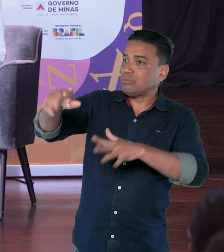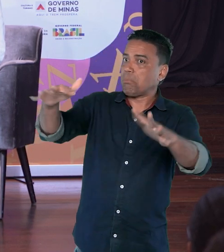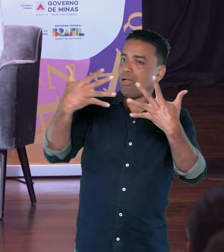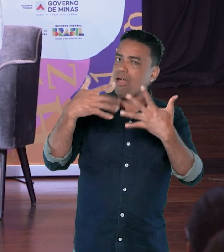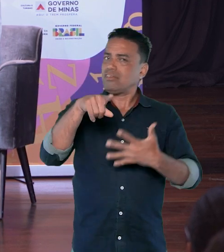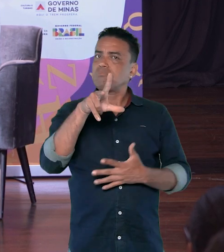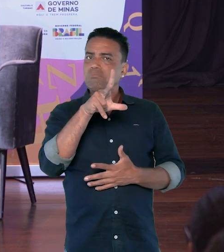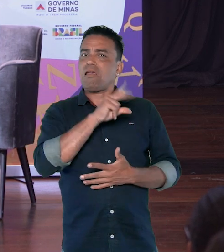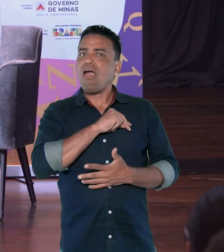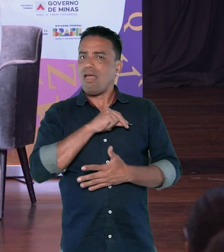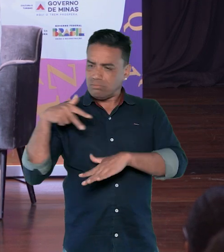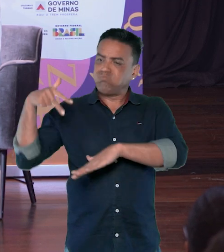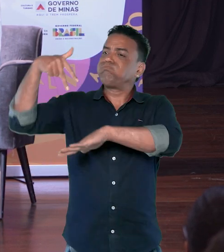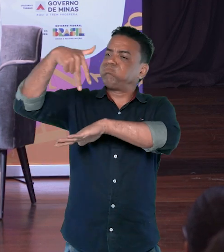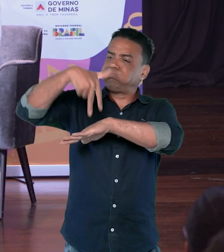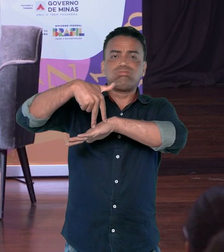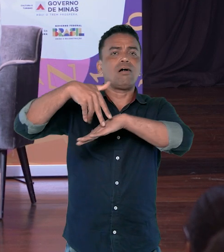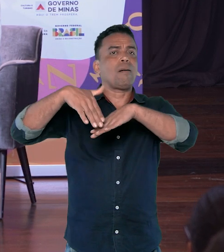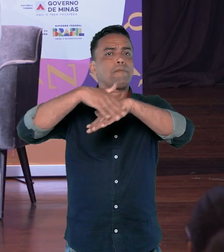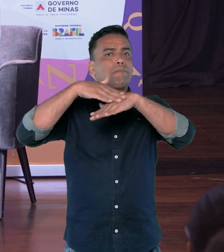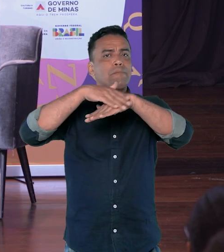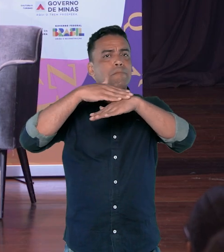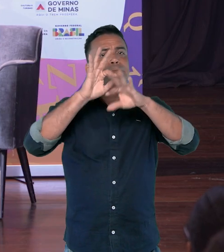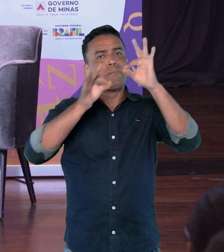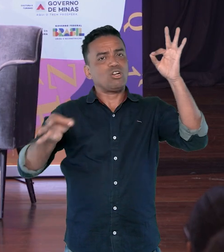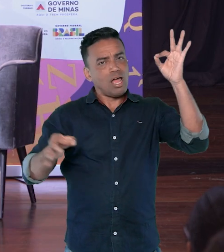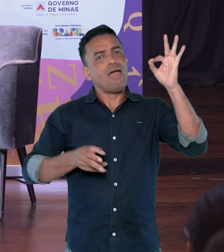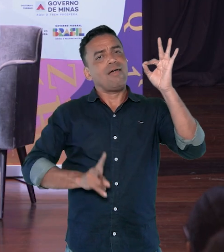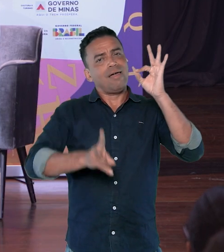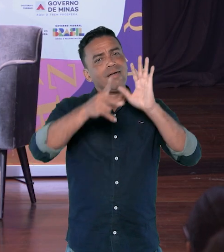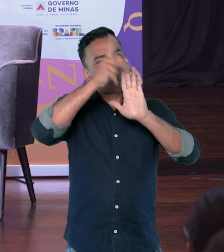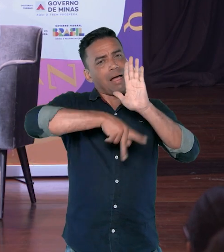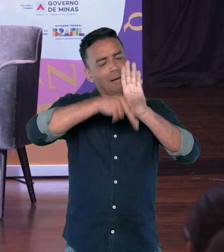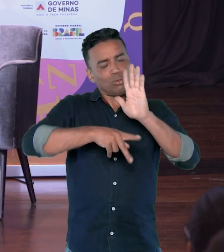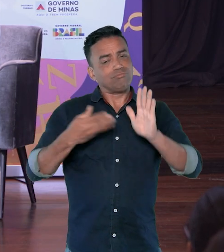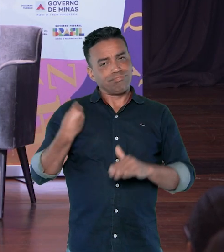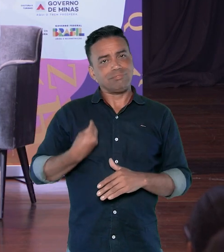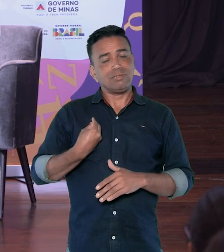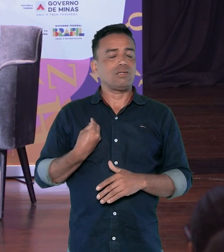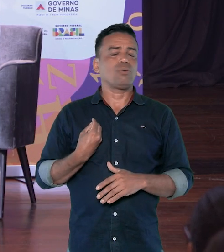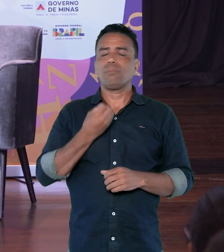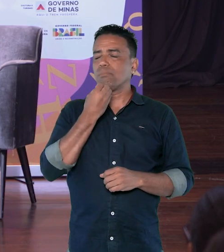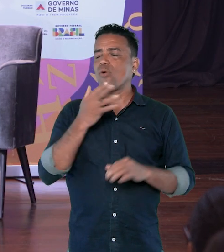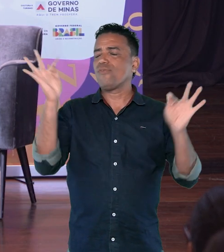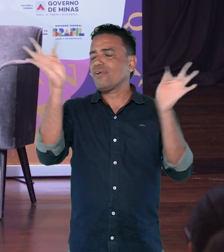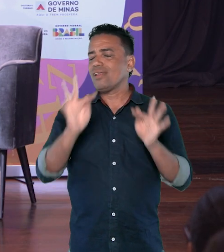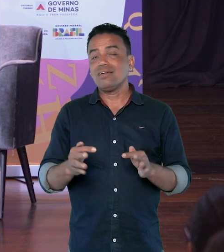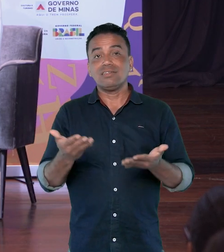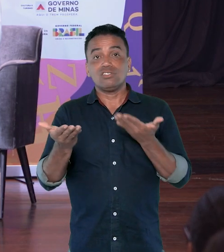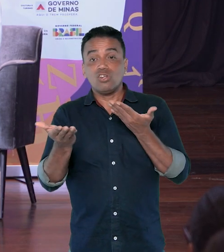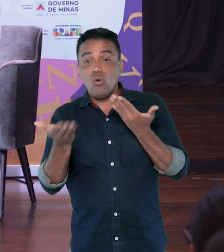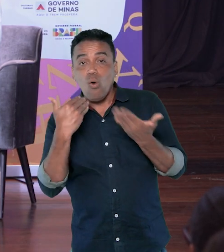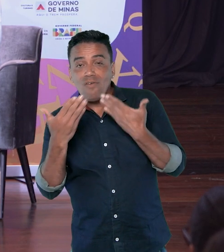Sempre um Papo para mim. Então, é uma honra para mim, muito feliz, né, de poder estar aqui conversando com vocês sobre